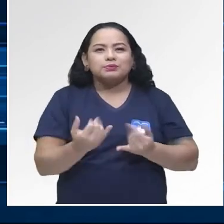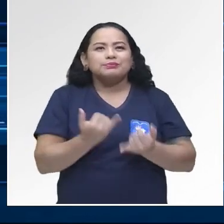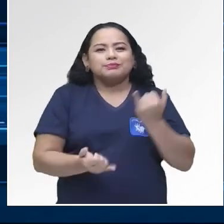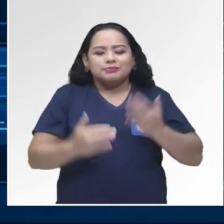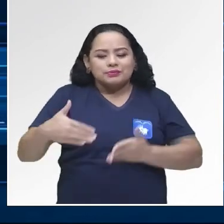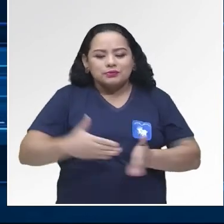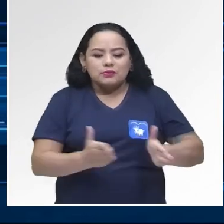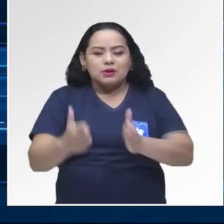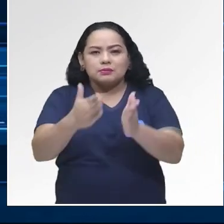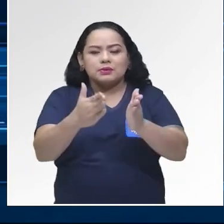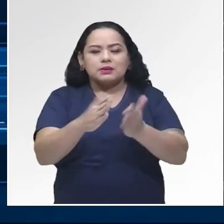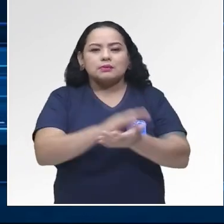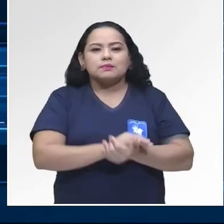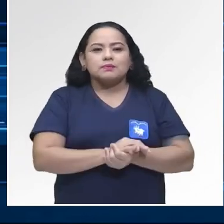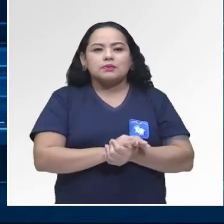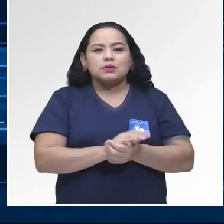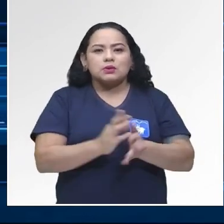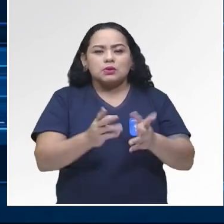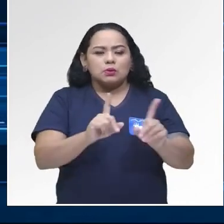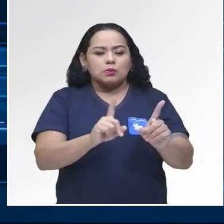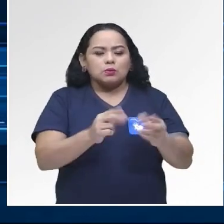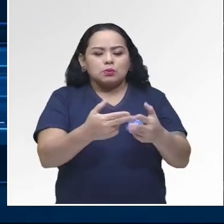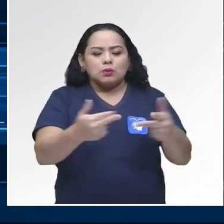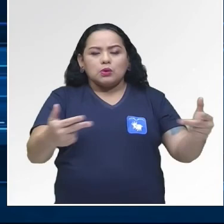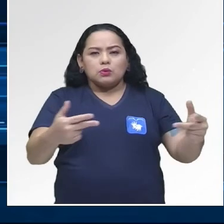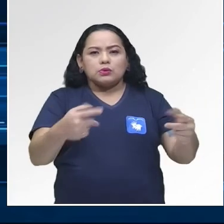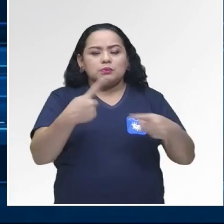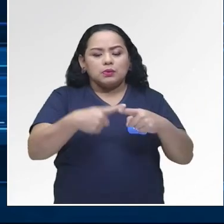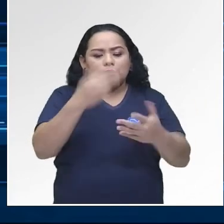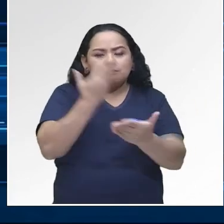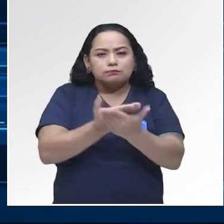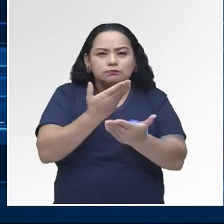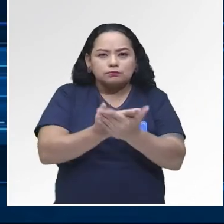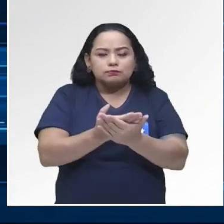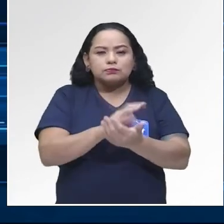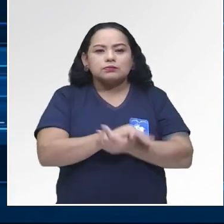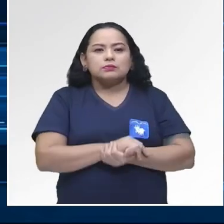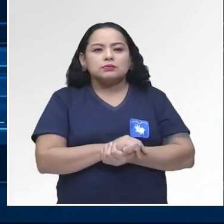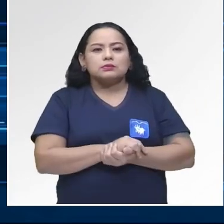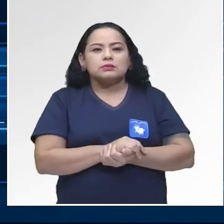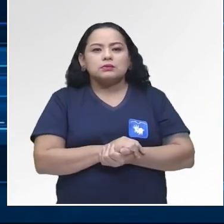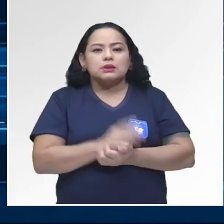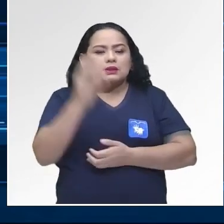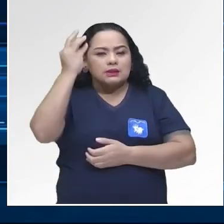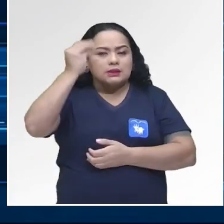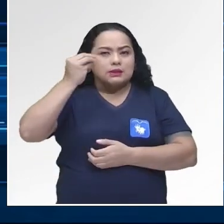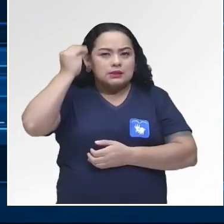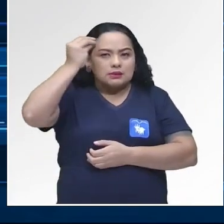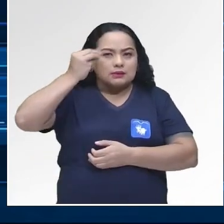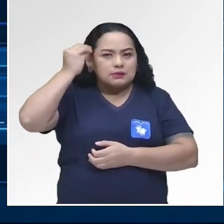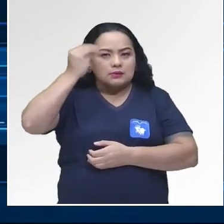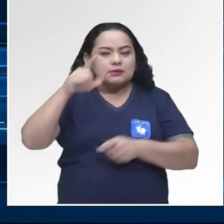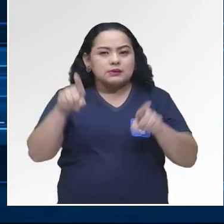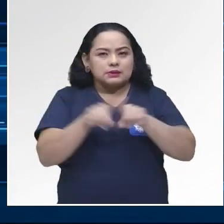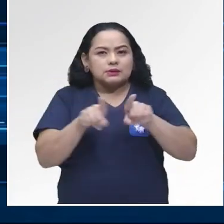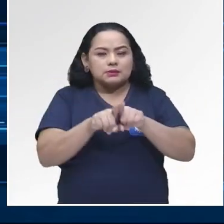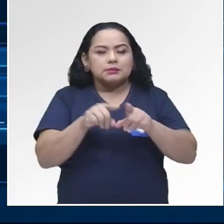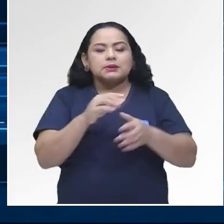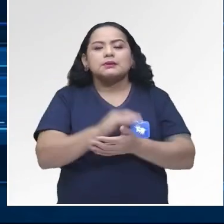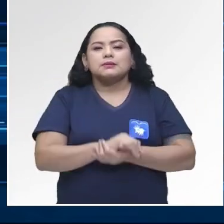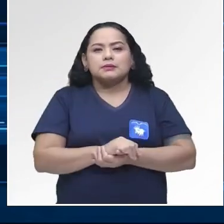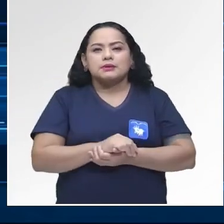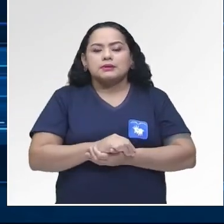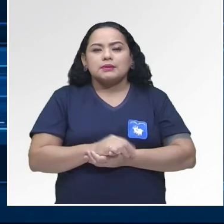seguir, um objeto de estudo, não é isso? E é empírico também. Ele vai na